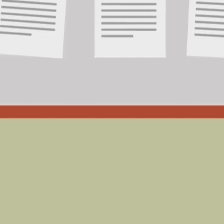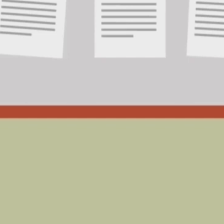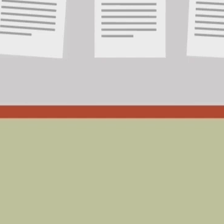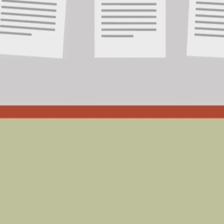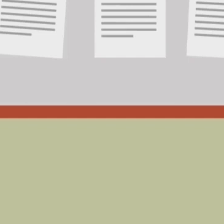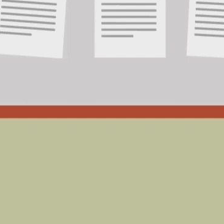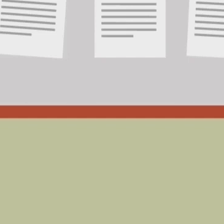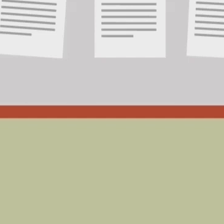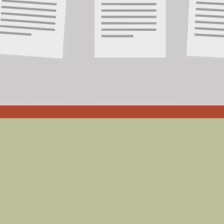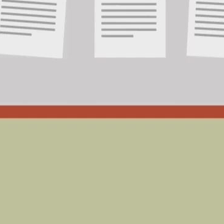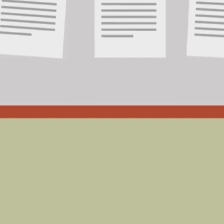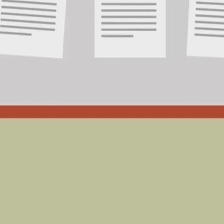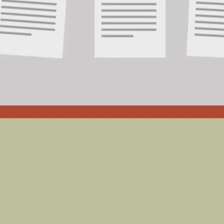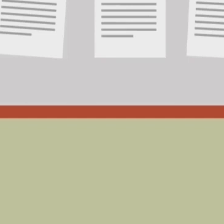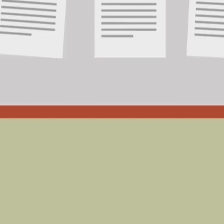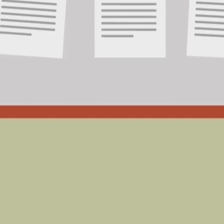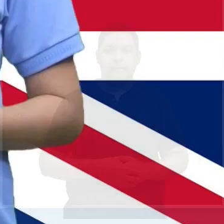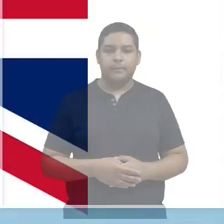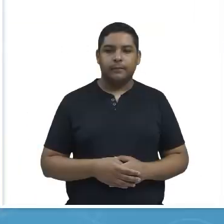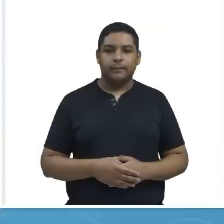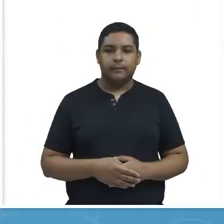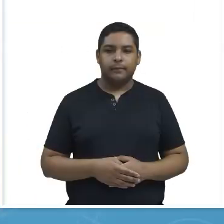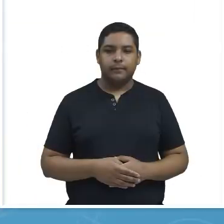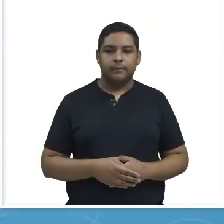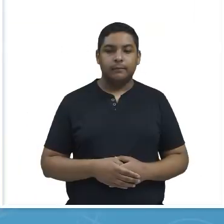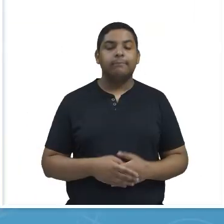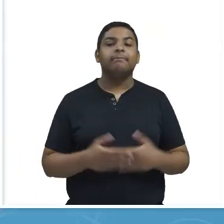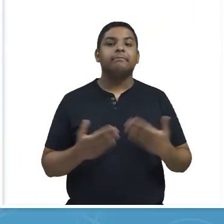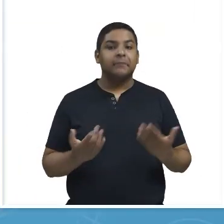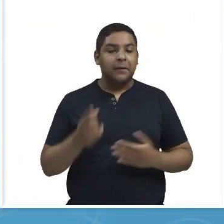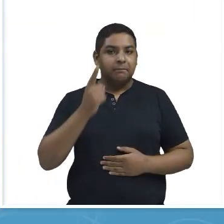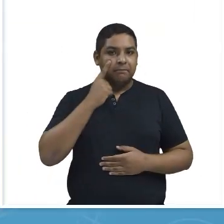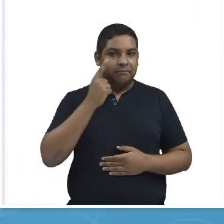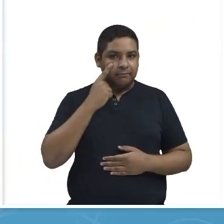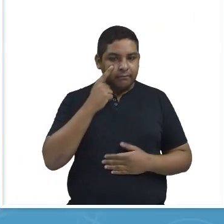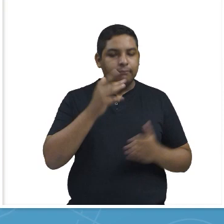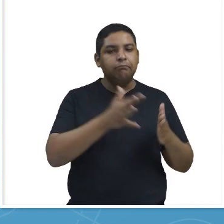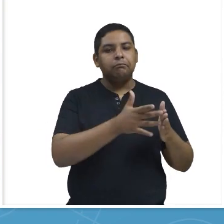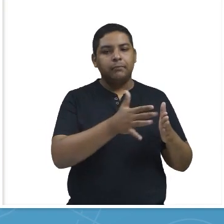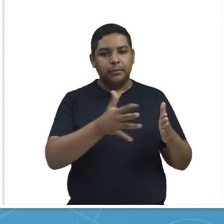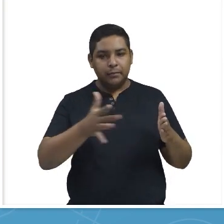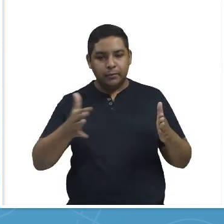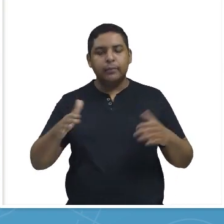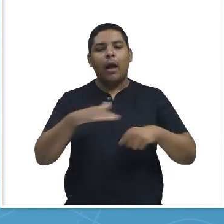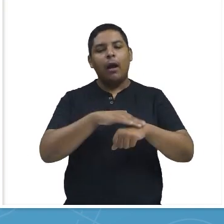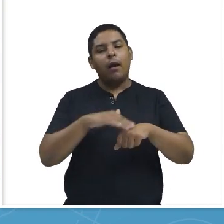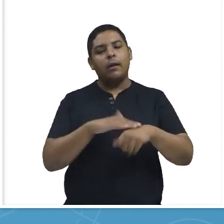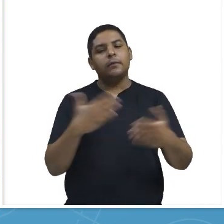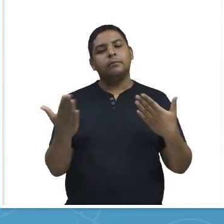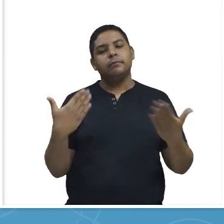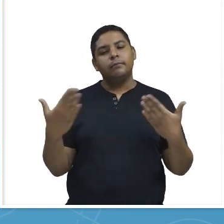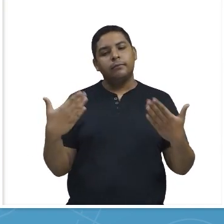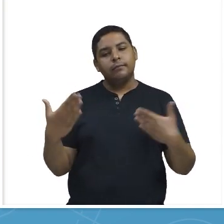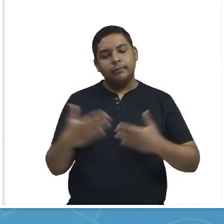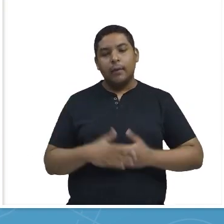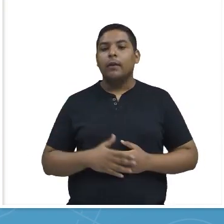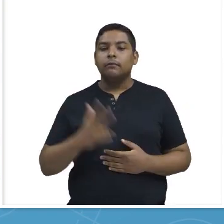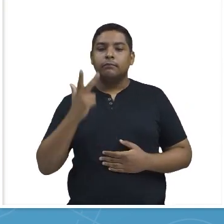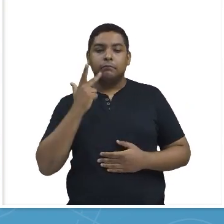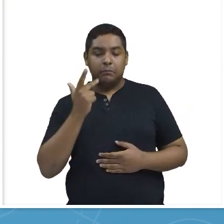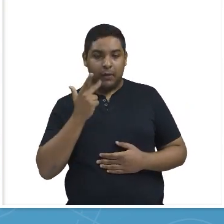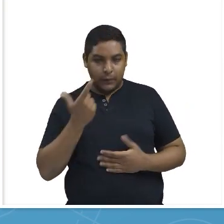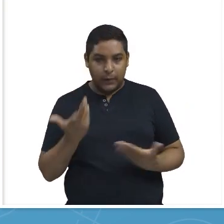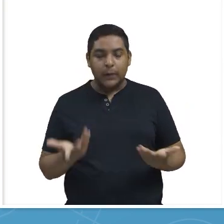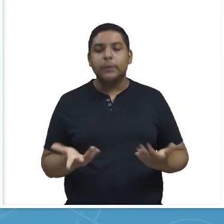that's amazing! Bom, então vocês puderam acompanhar esse pequeno diálogo entre as nossas personagens.